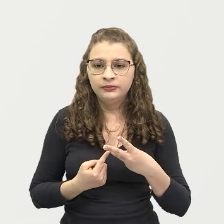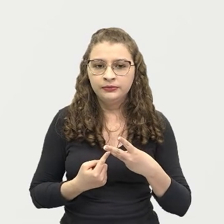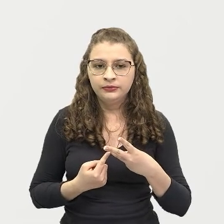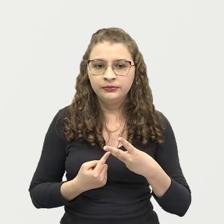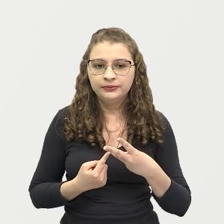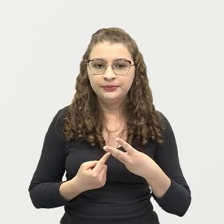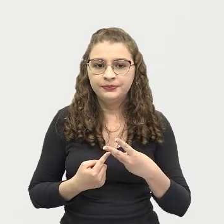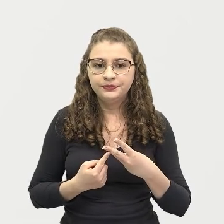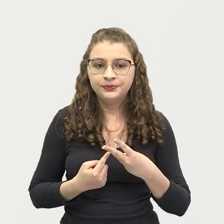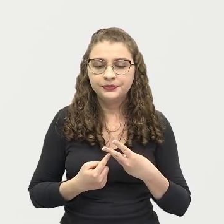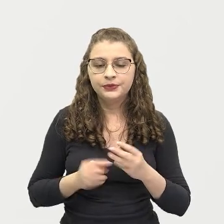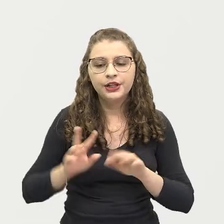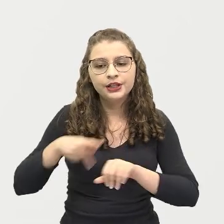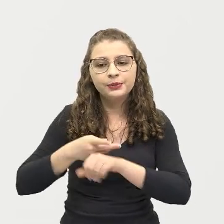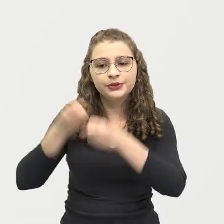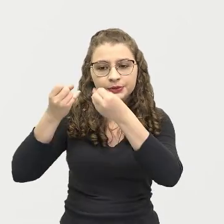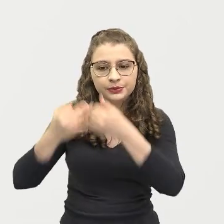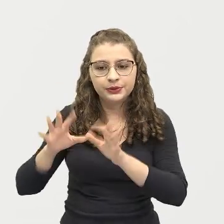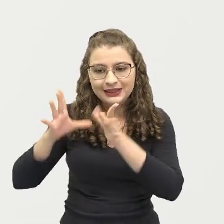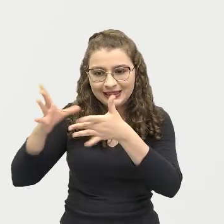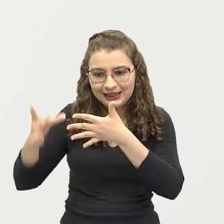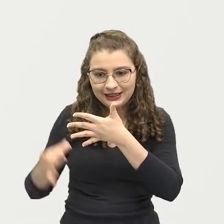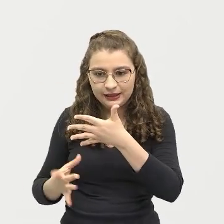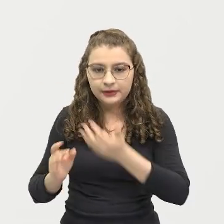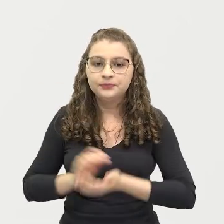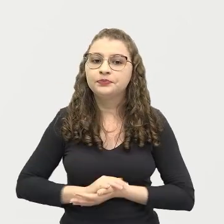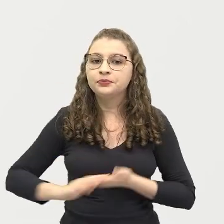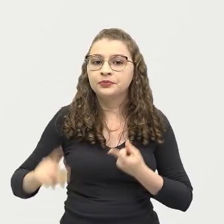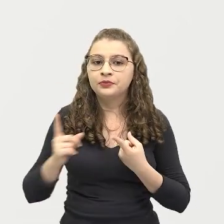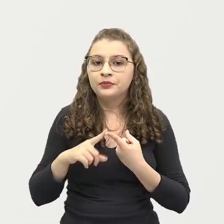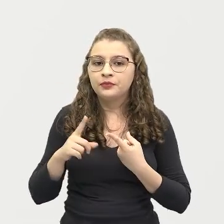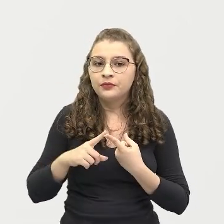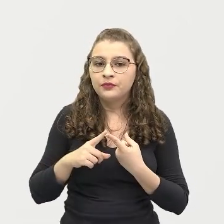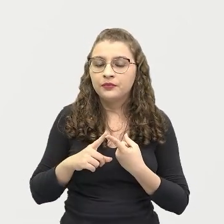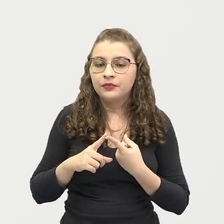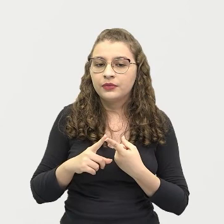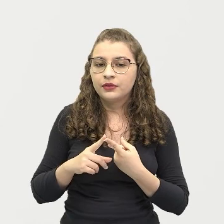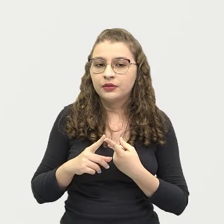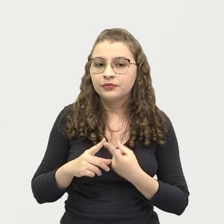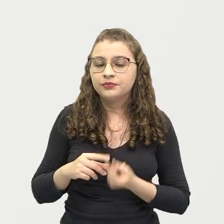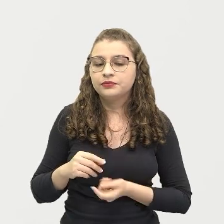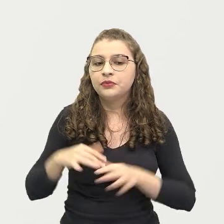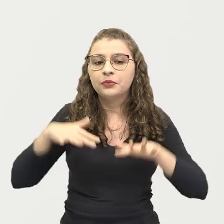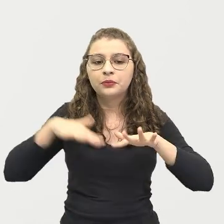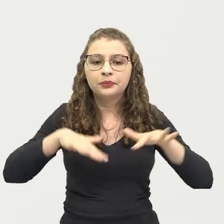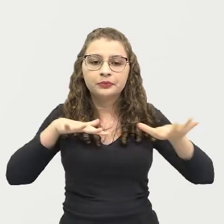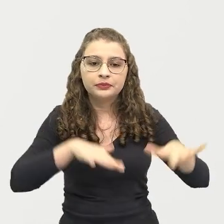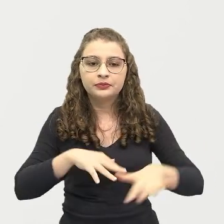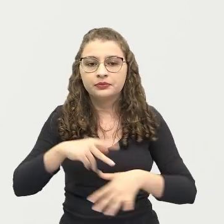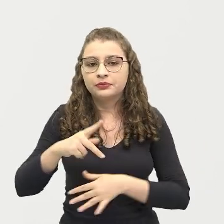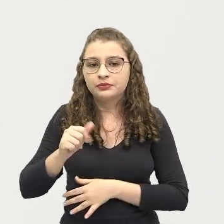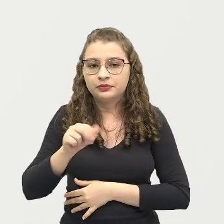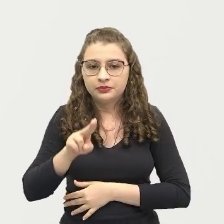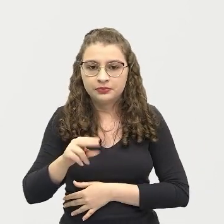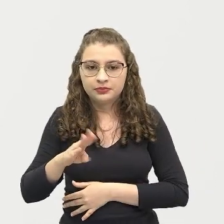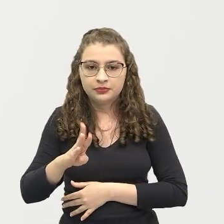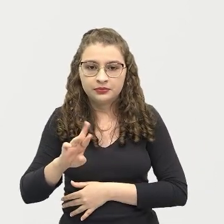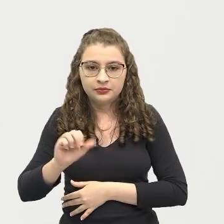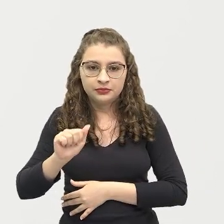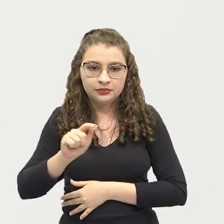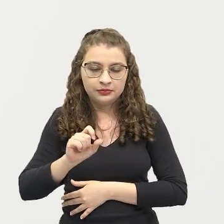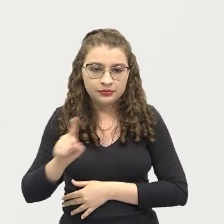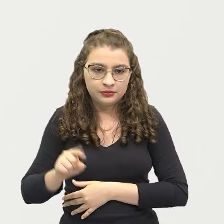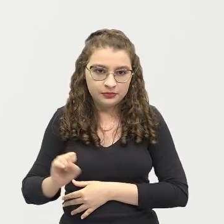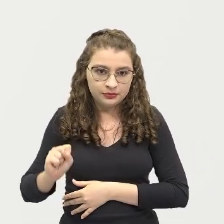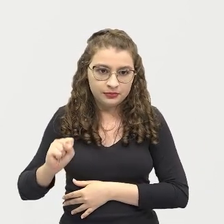Vamos abordar ele mais à frente. Manifesto Pau-Brasil, que vai indicar ali que querem a produção brasileira da